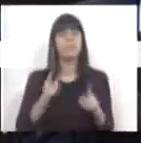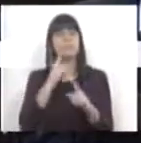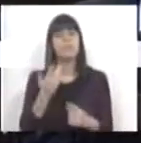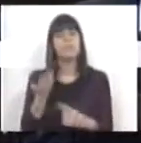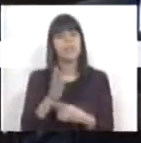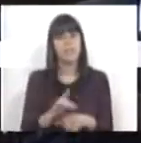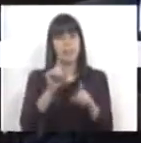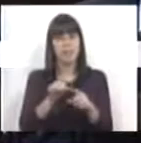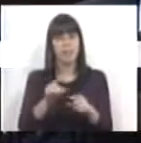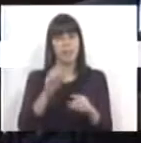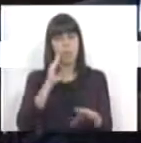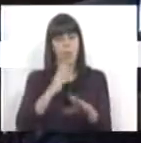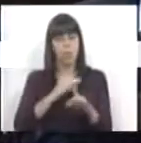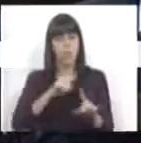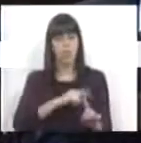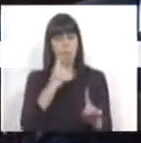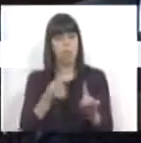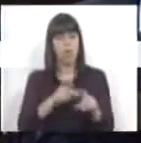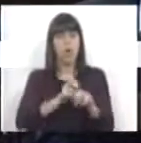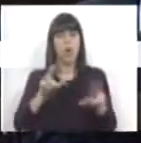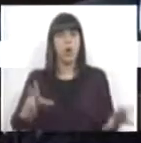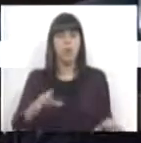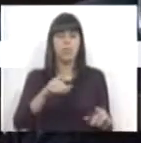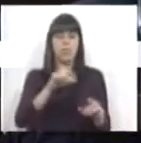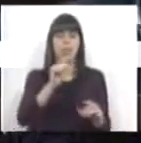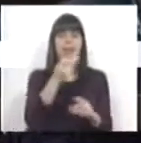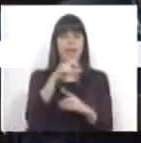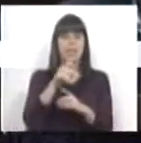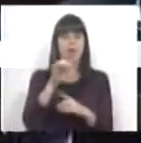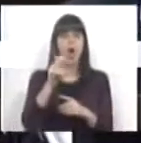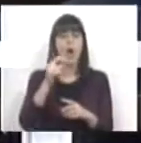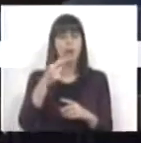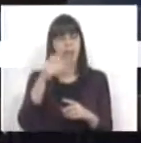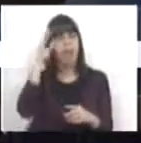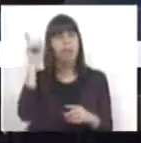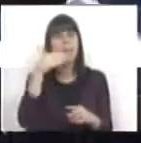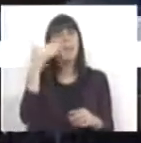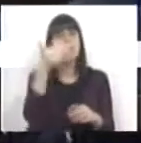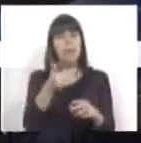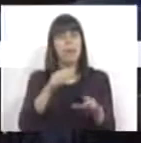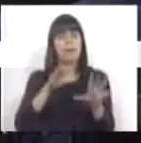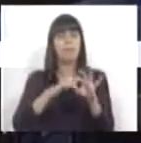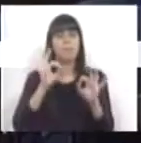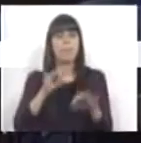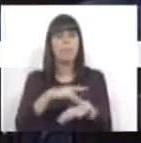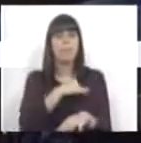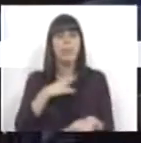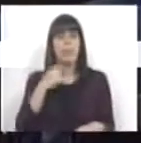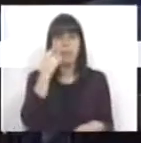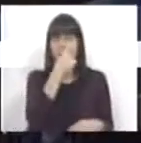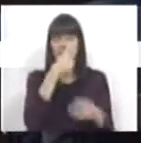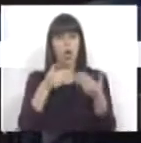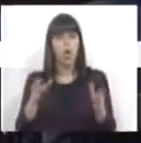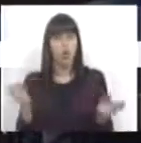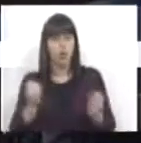título de exemplo, ainda no último ano, o Hospital Garcia de Horta requeriu uma vaga para oftalmologia que não foi